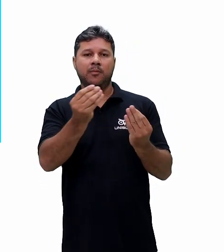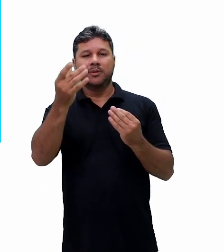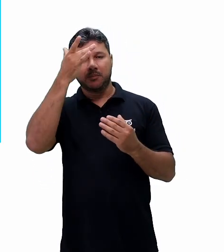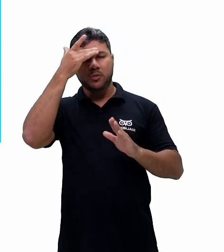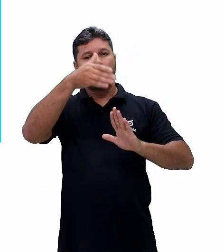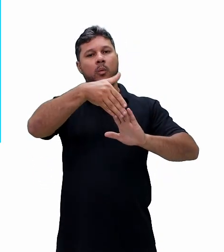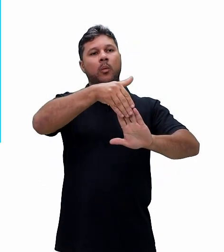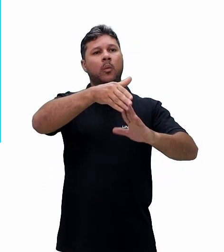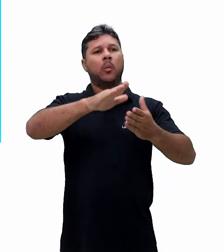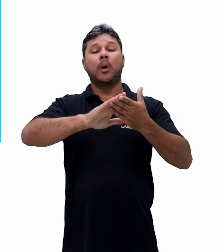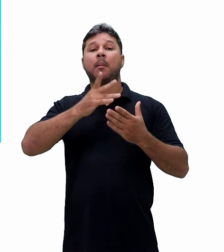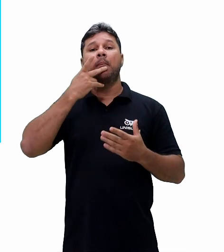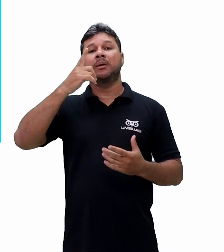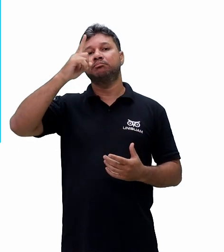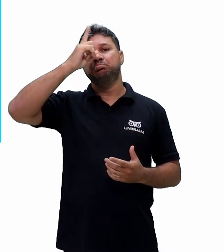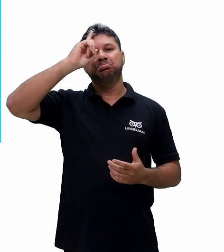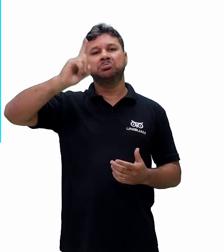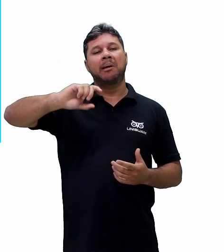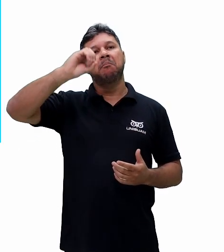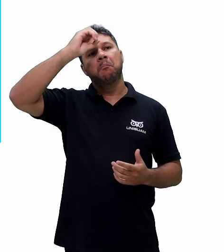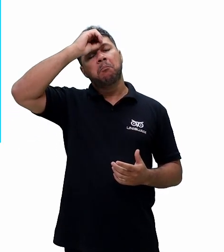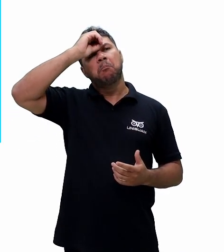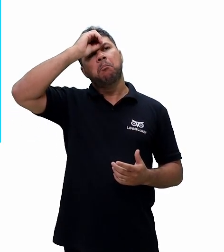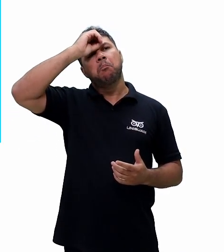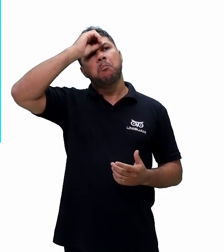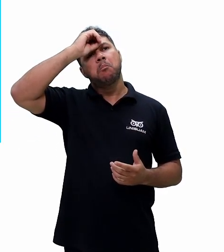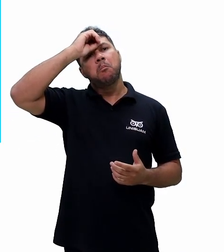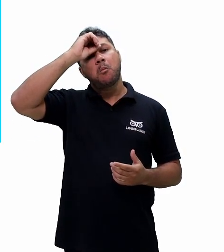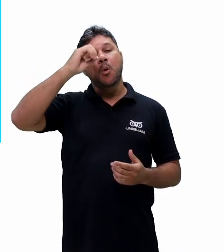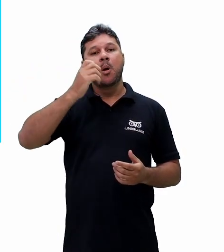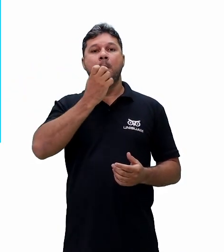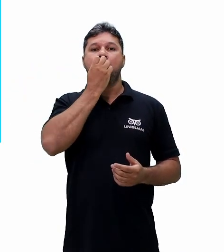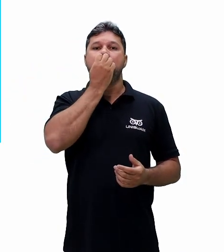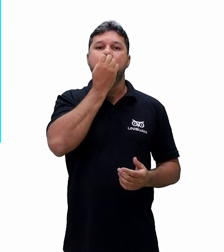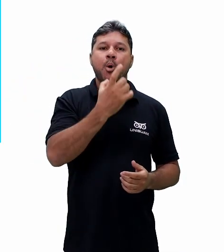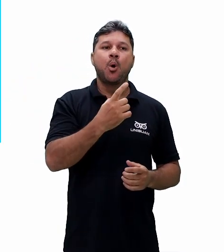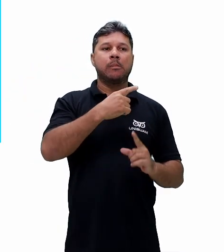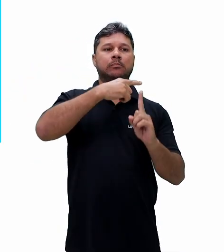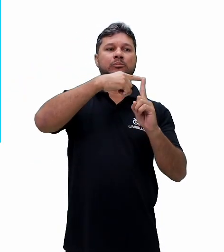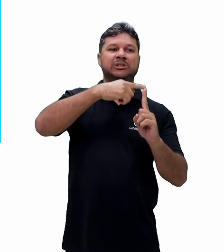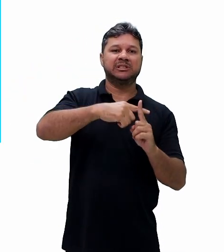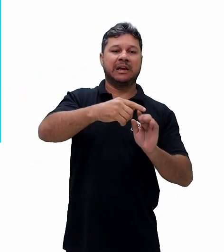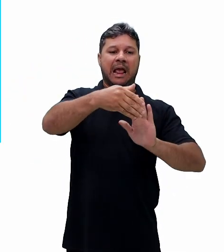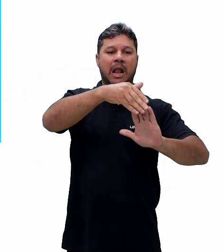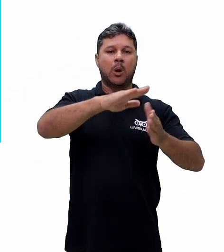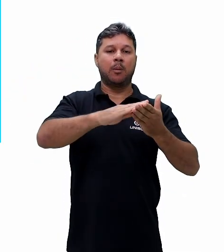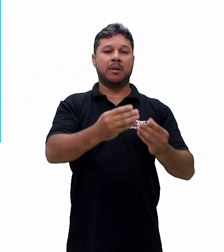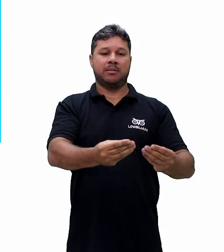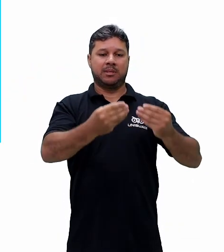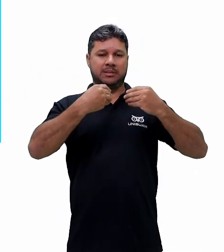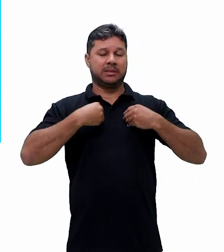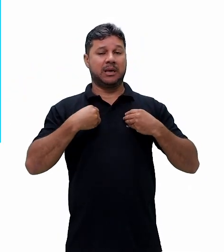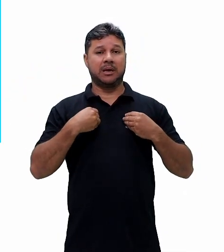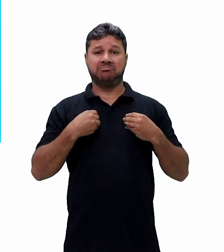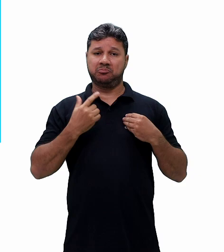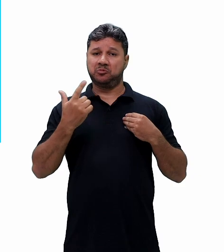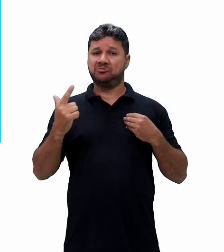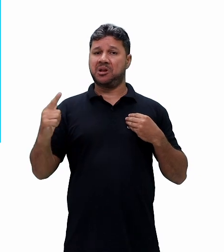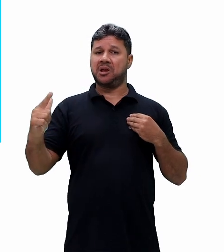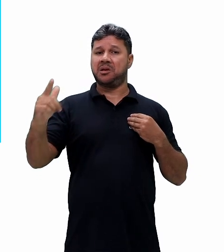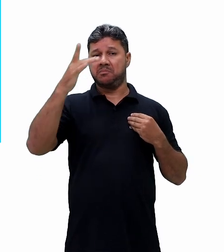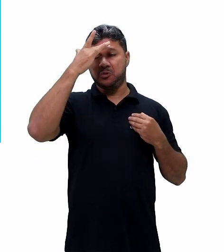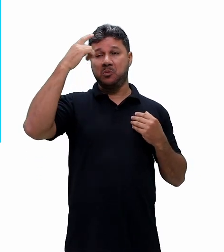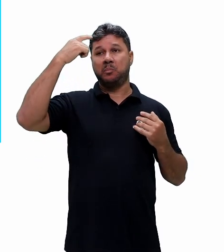Obviamente, muita gente alonga, mas não tem a menor consciência dos benefícios que o alongamento de fato